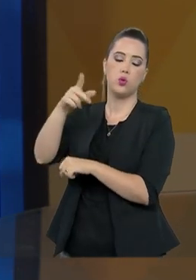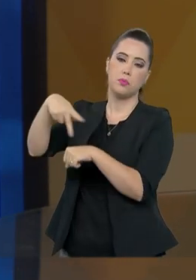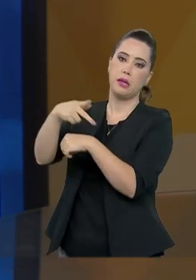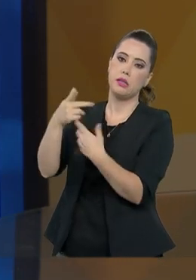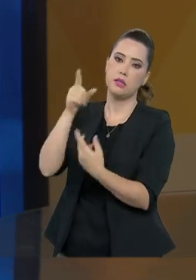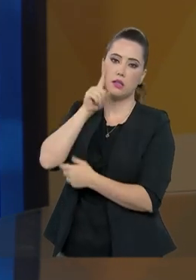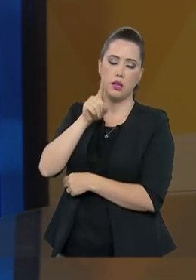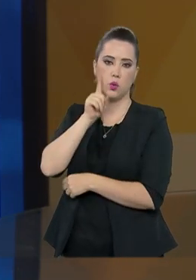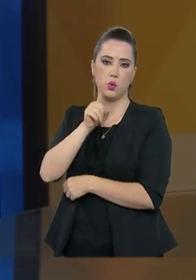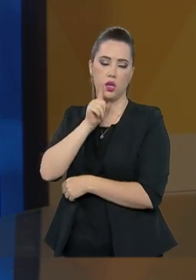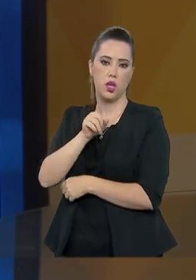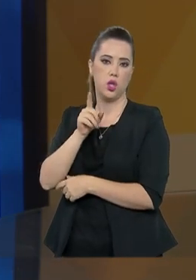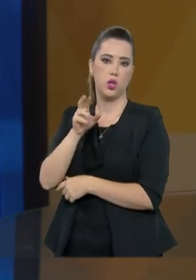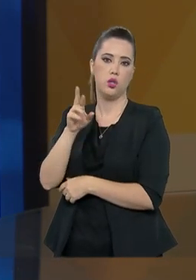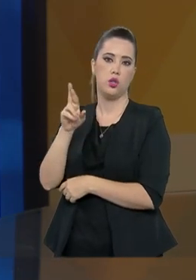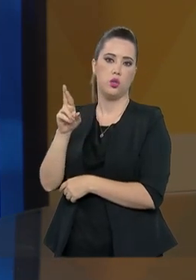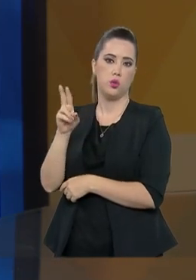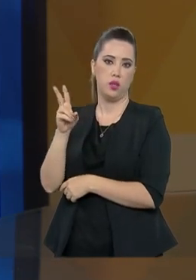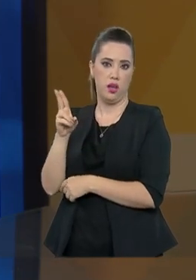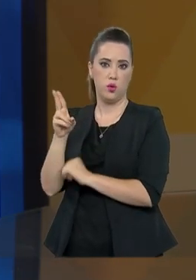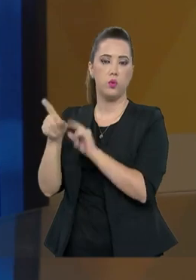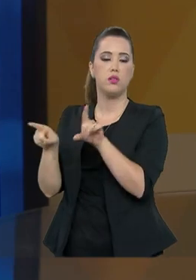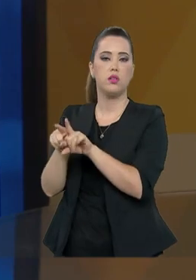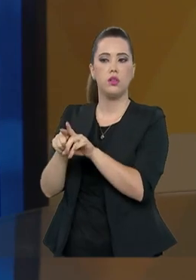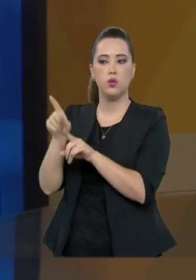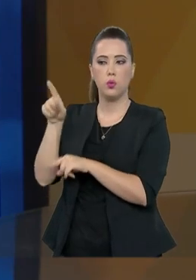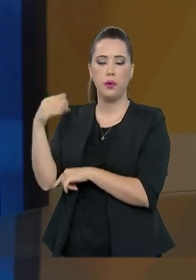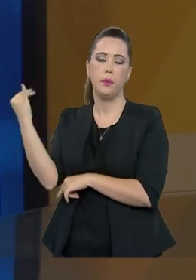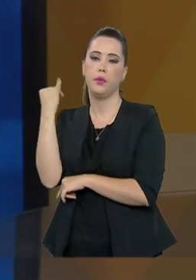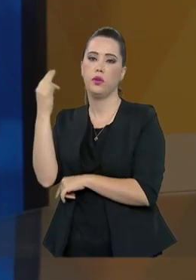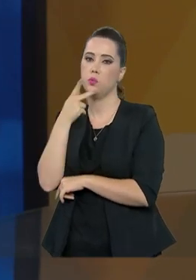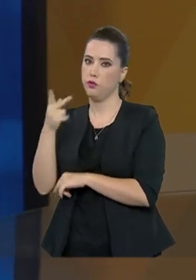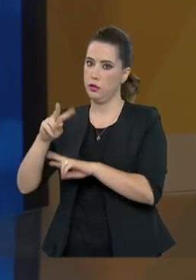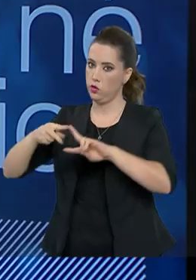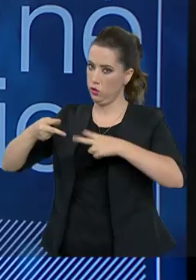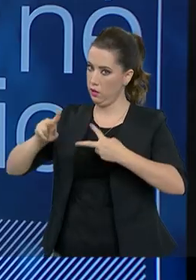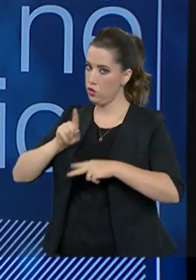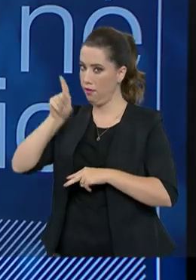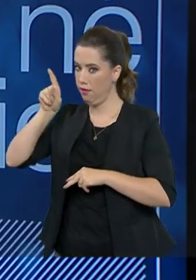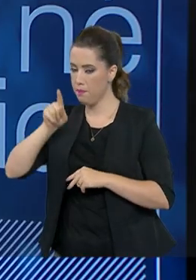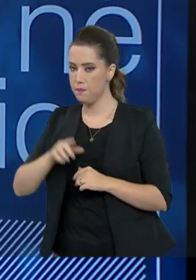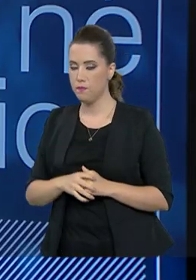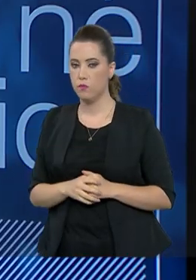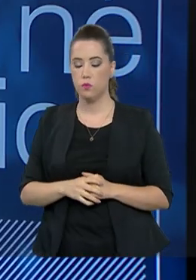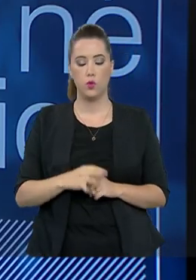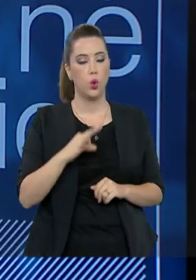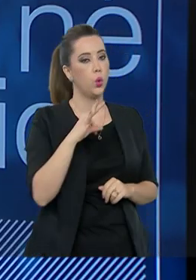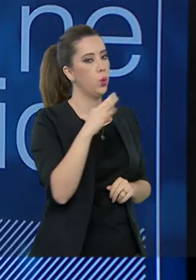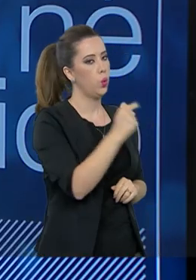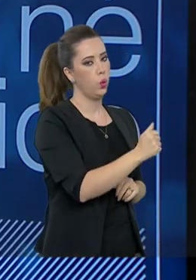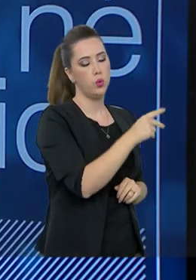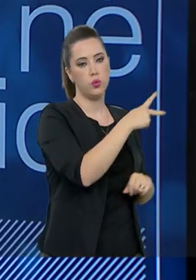Unidos e o Reino Unido são referências nesta questão dos perfis genéticos? Todos os